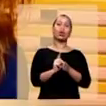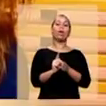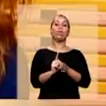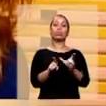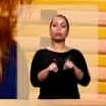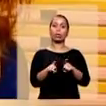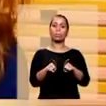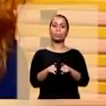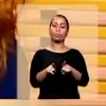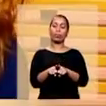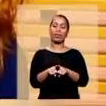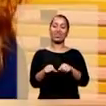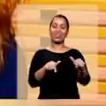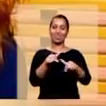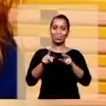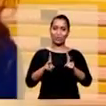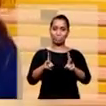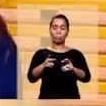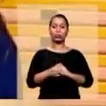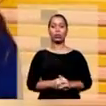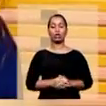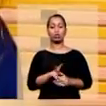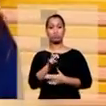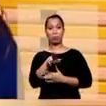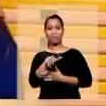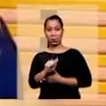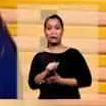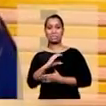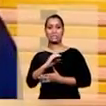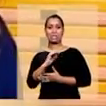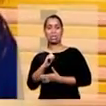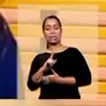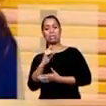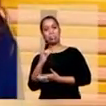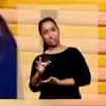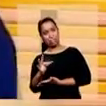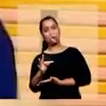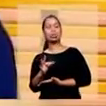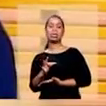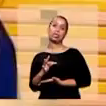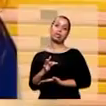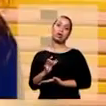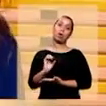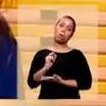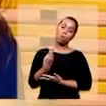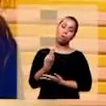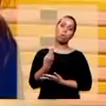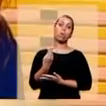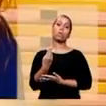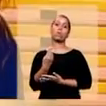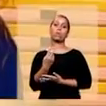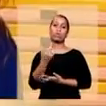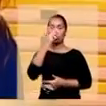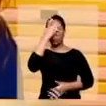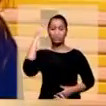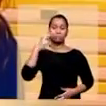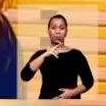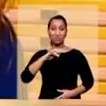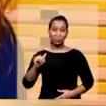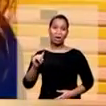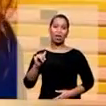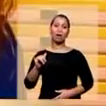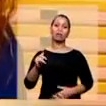e empregabilidade, seja numa vaga CLT, numa vaga formal, seja encaminhar